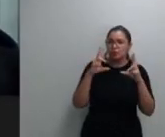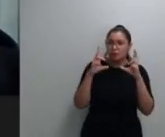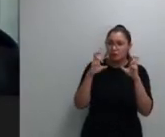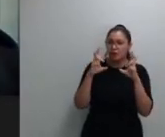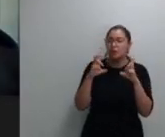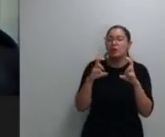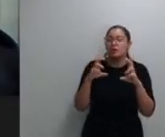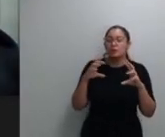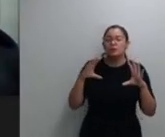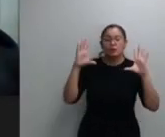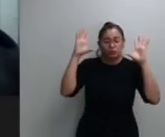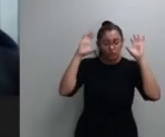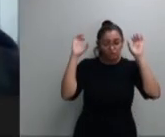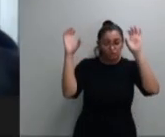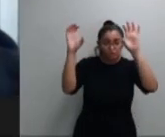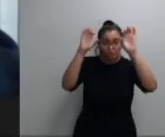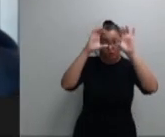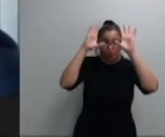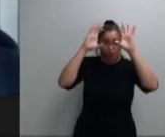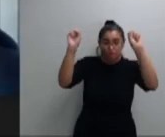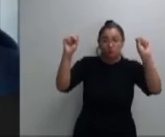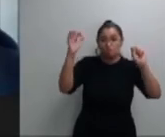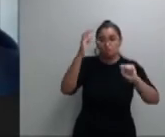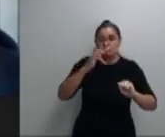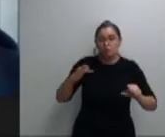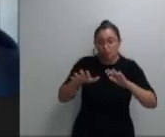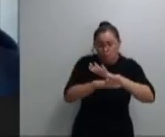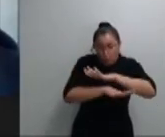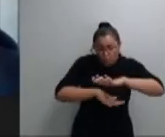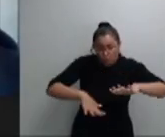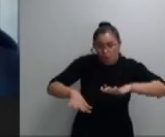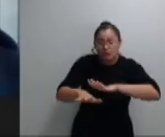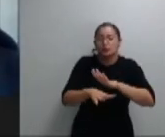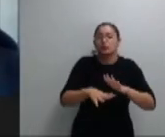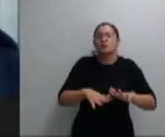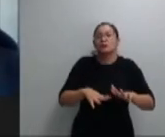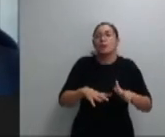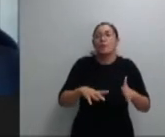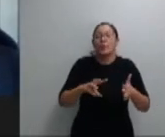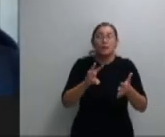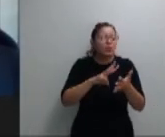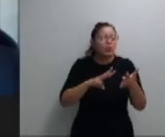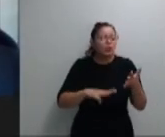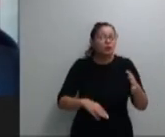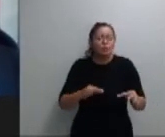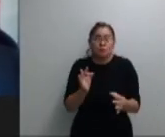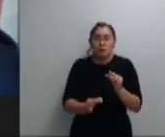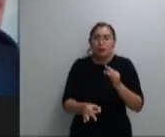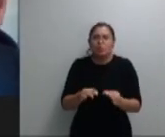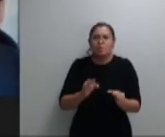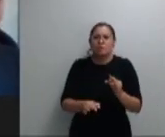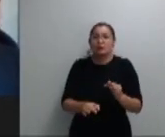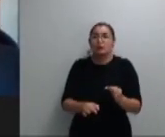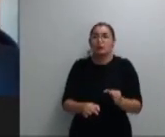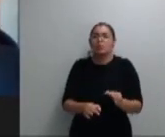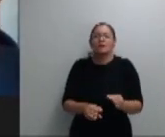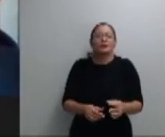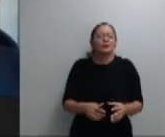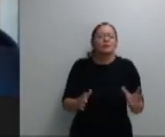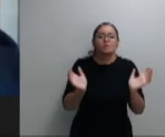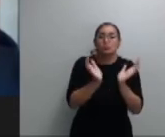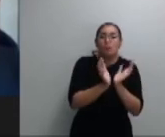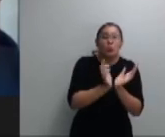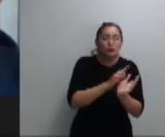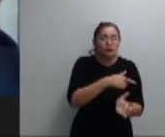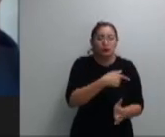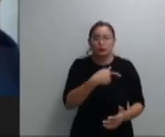Supremo em repercussão geral a matéria que a gente julga eu poderia dizer praticamente toda sessão toda semana